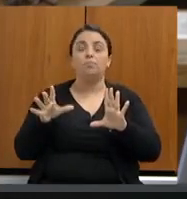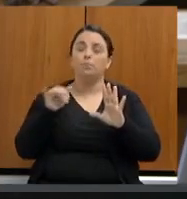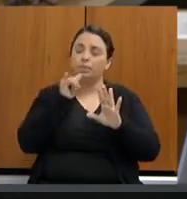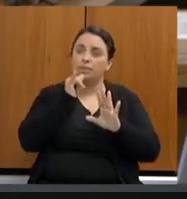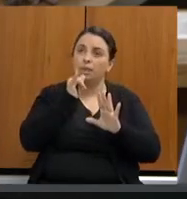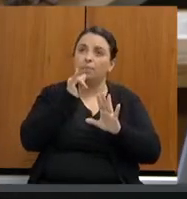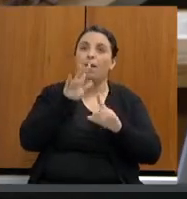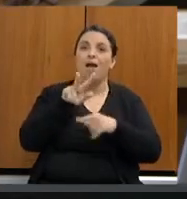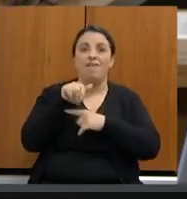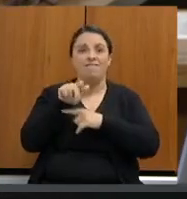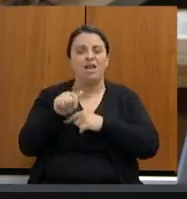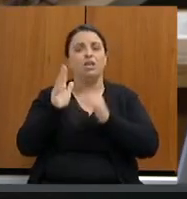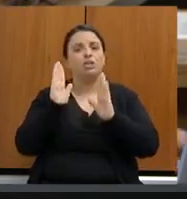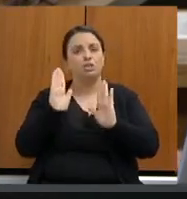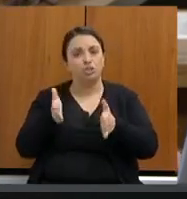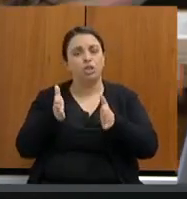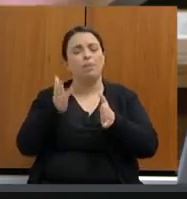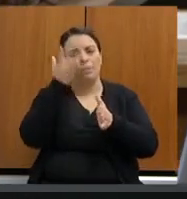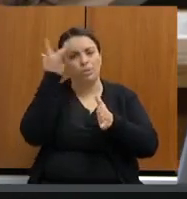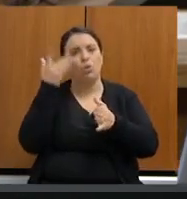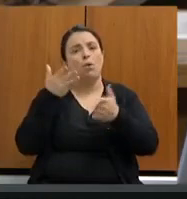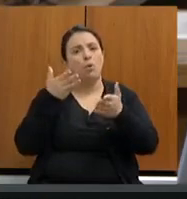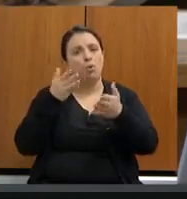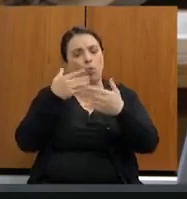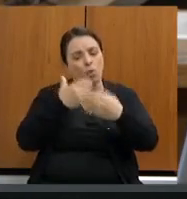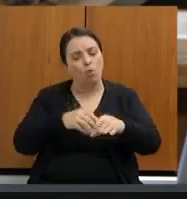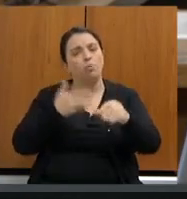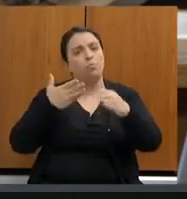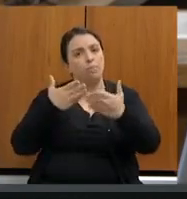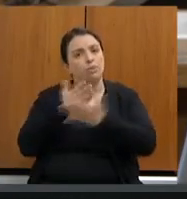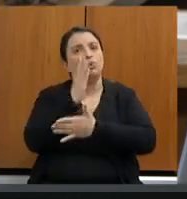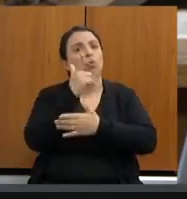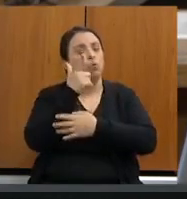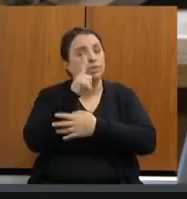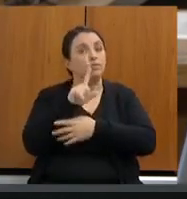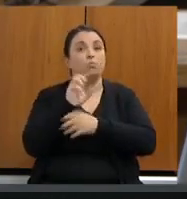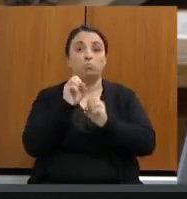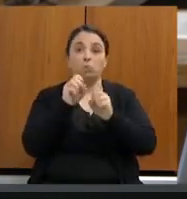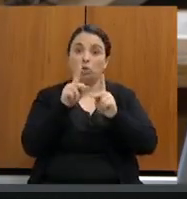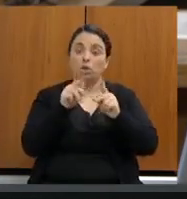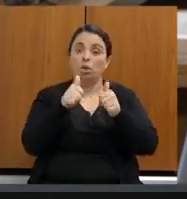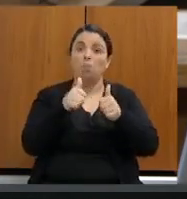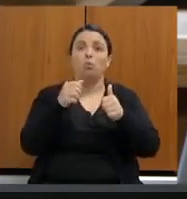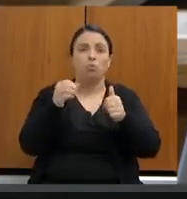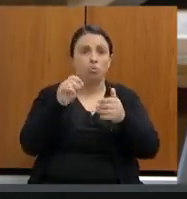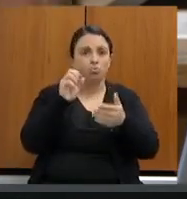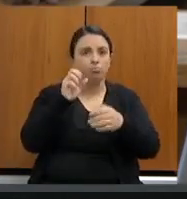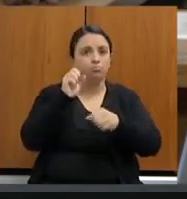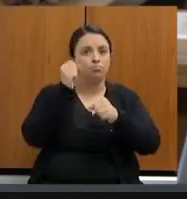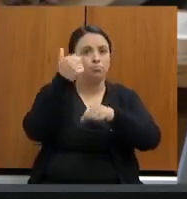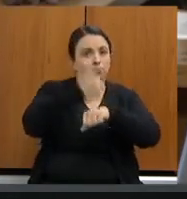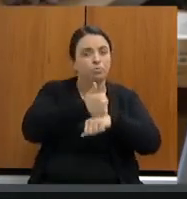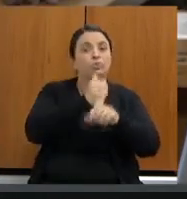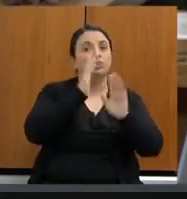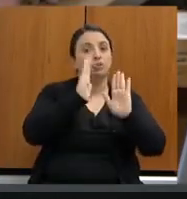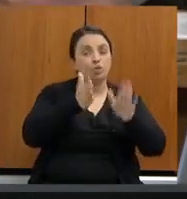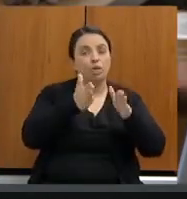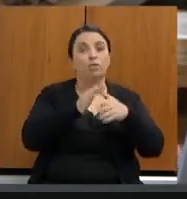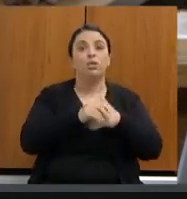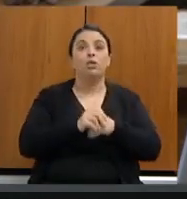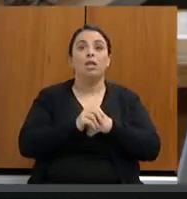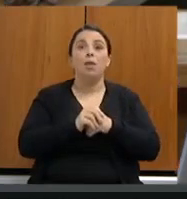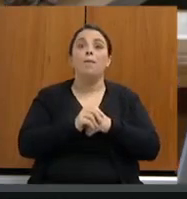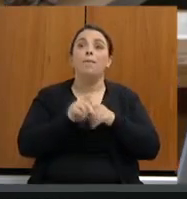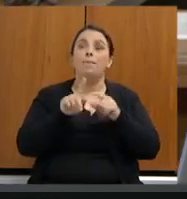aqueles que já passaram no concurso é por outro lado talvez vai viabilizar alguém que vai vir no concurso